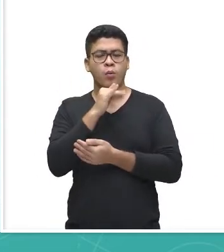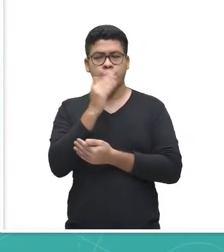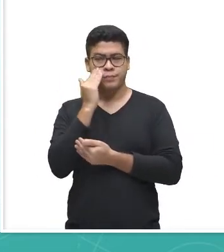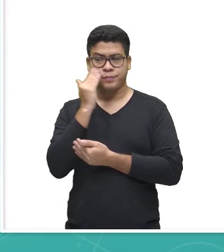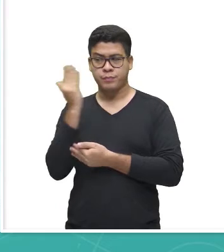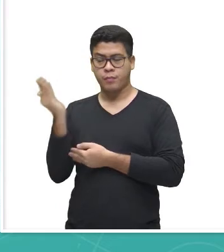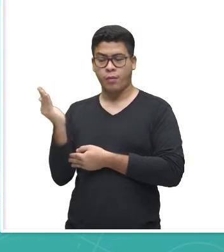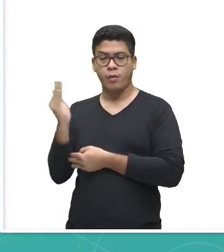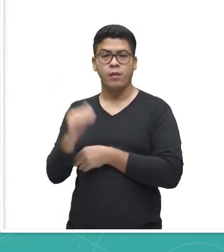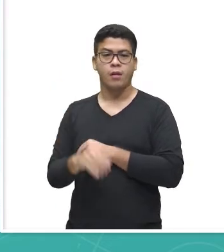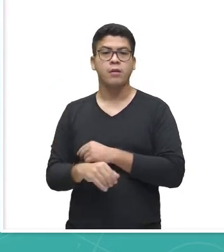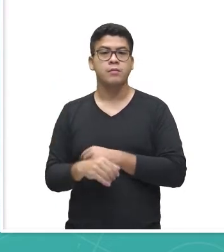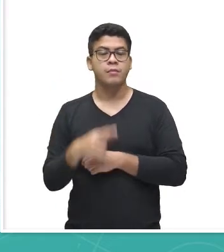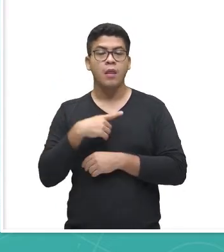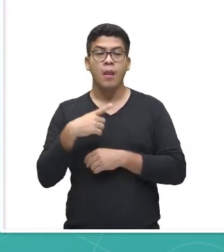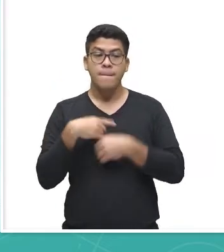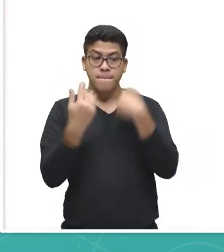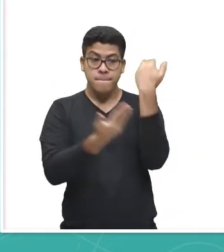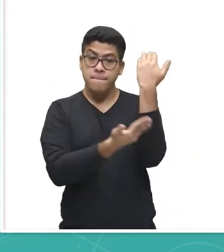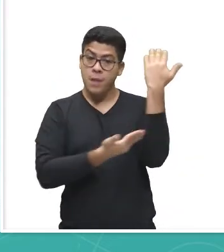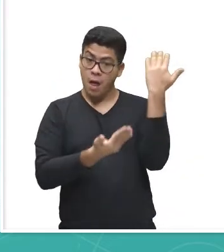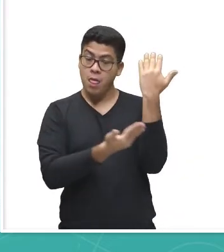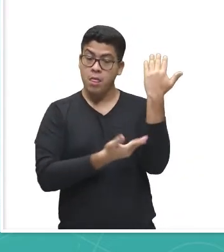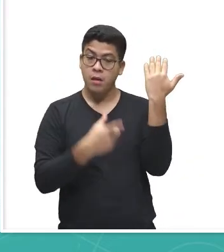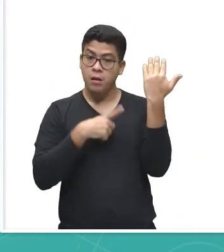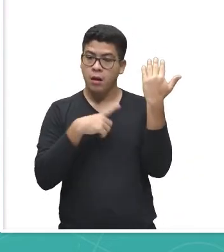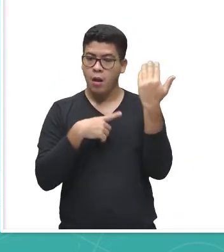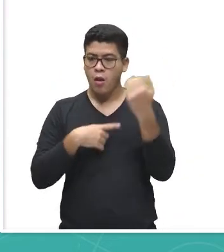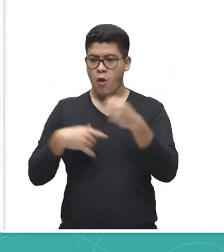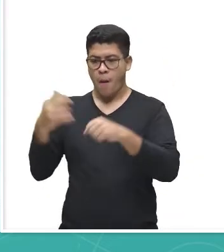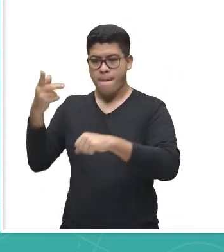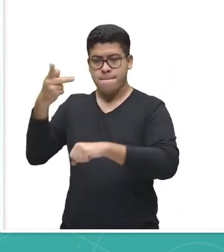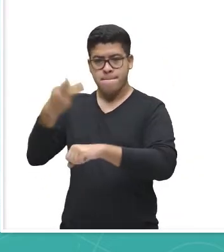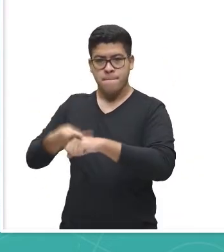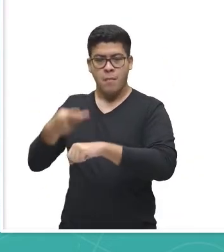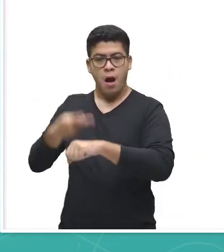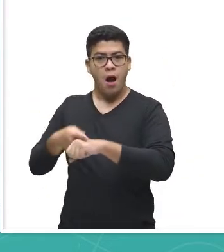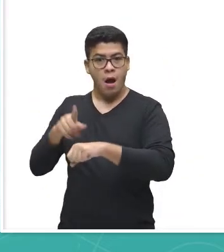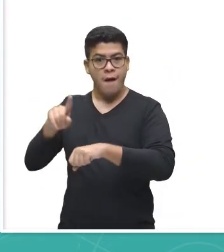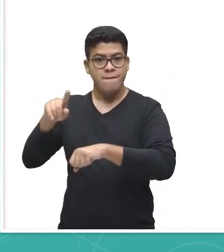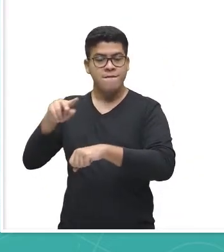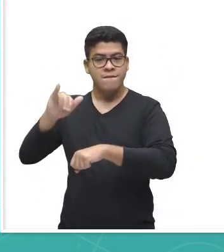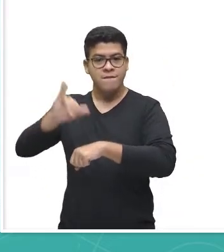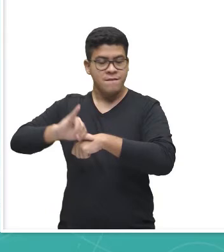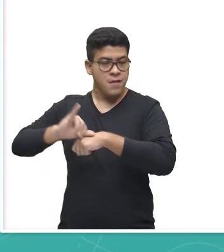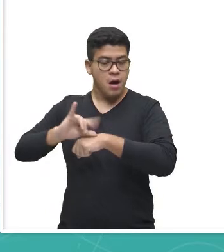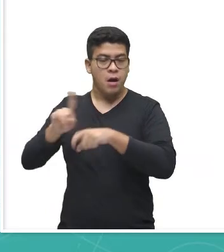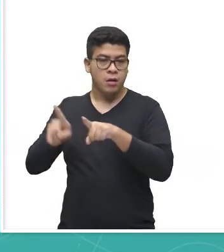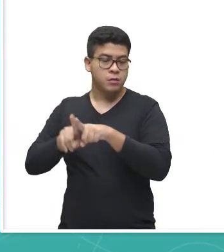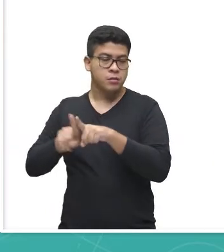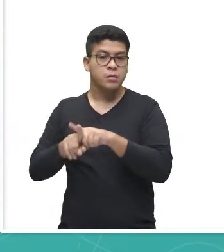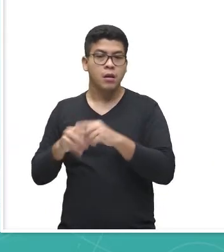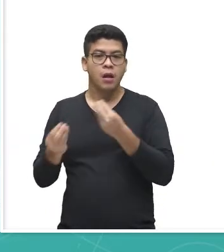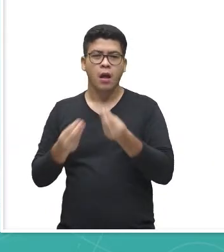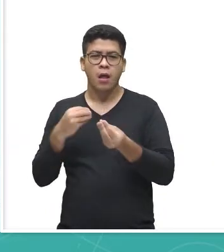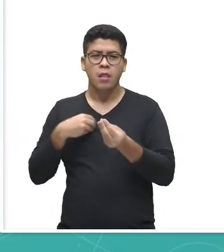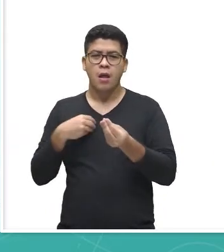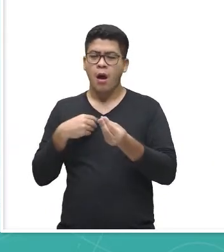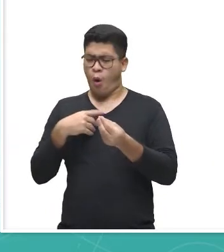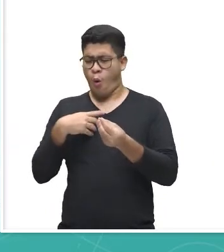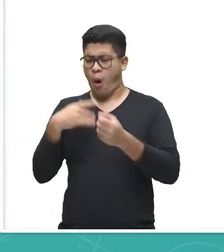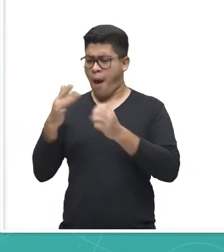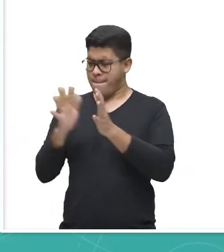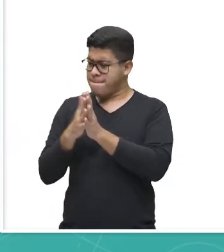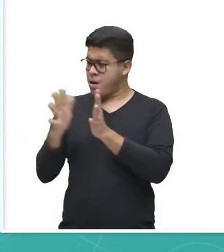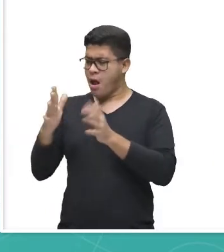temos madeira e metal. O metal, como a gente sabe, ele é brilhoso, né? Então ele consegue refletir a luz. Então ele